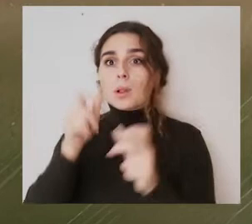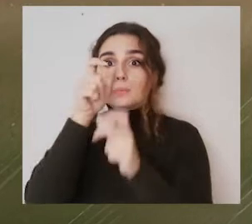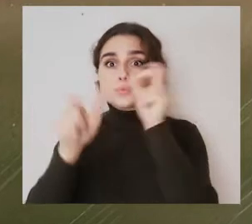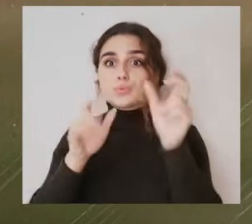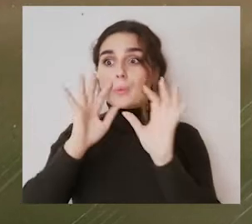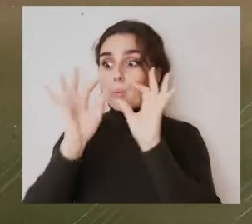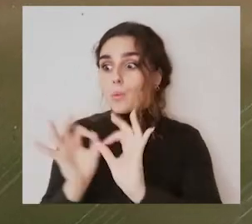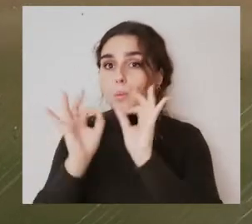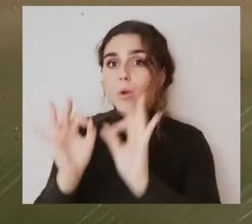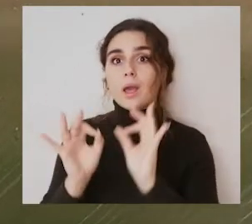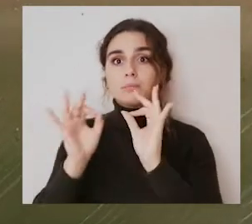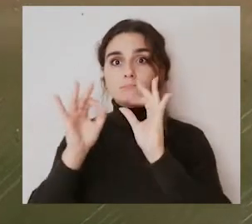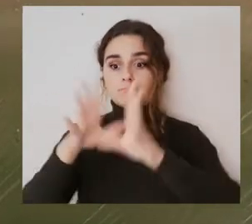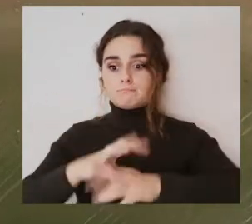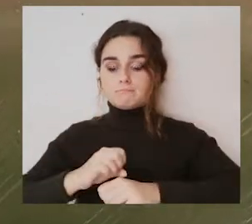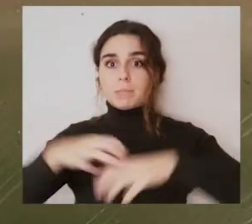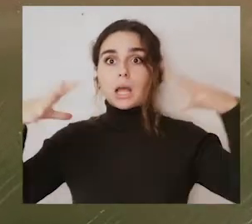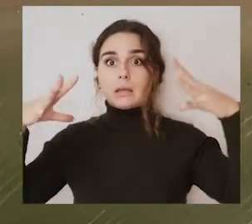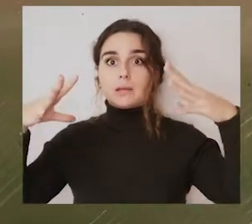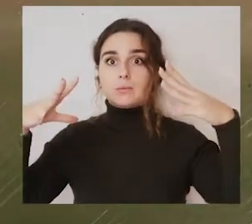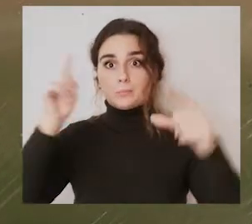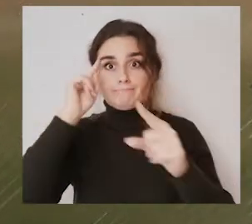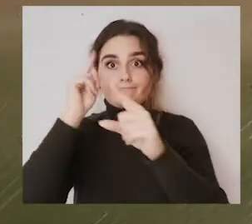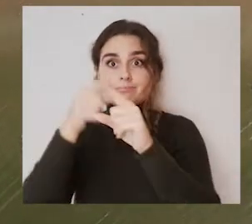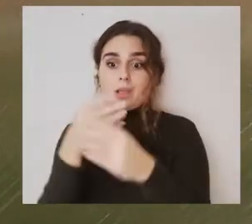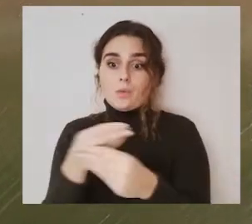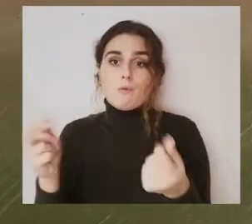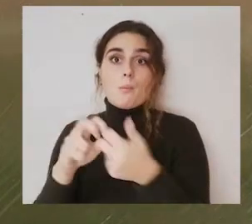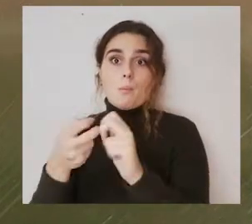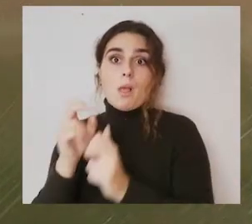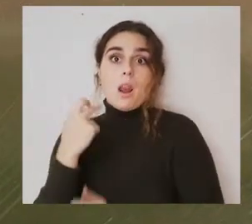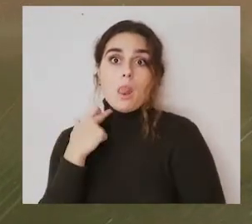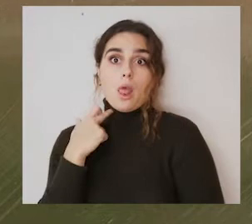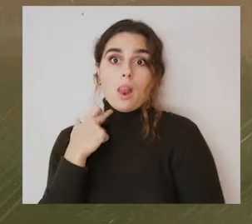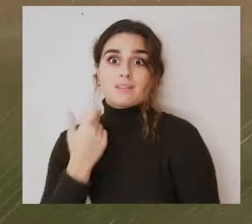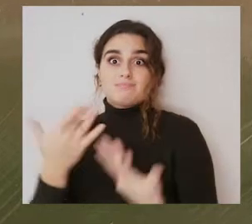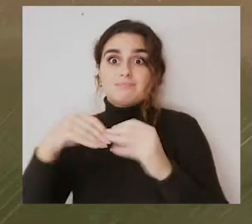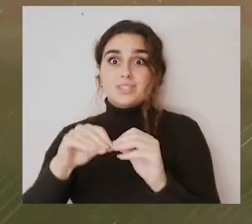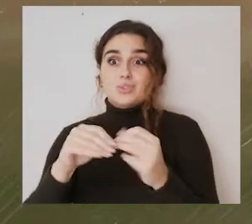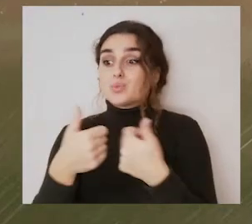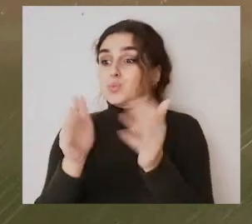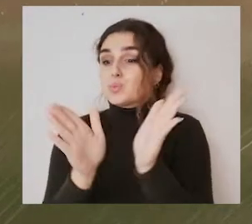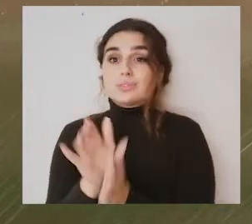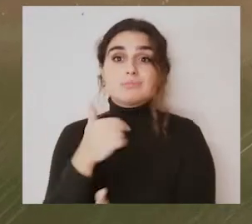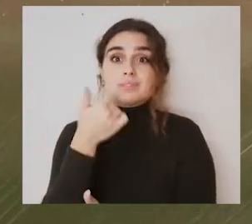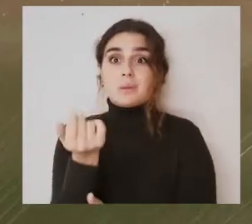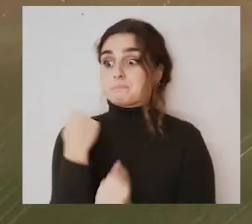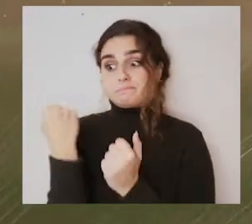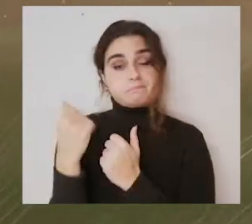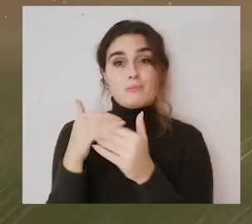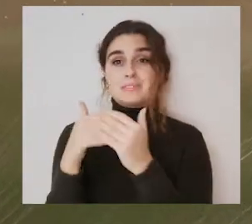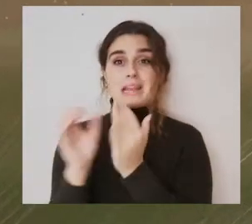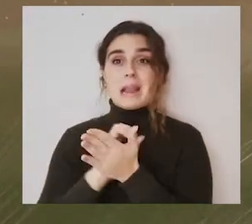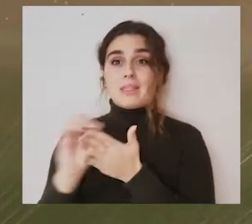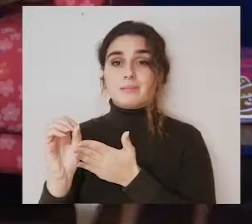a curandeiros, feiticeiros, para que resolvessem a sua pequenez. Mas todos diziam que não havia nada a fazer.